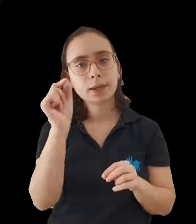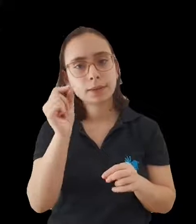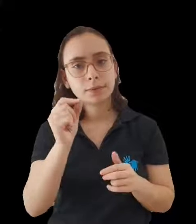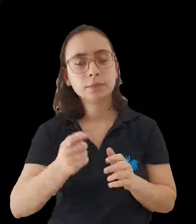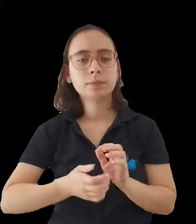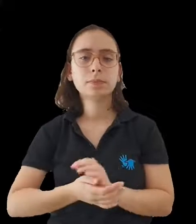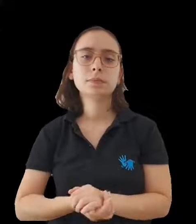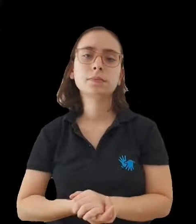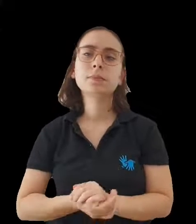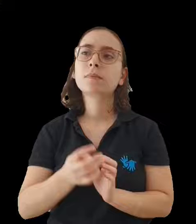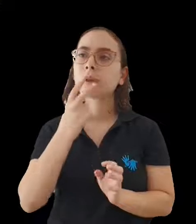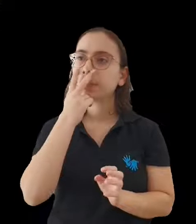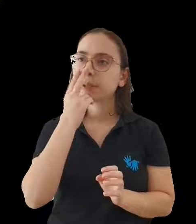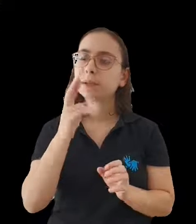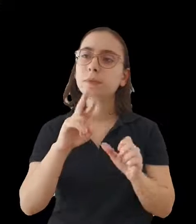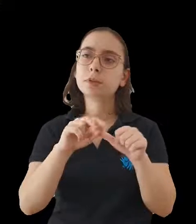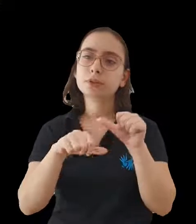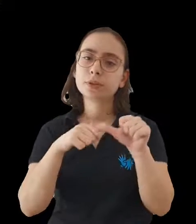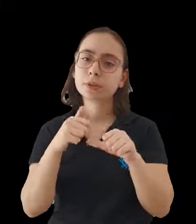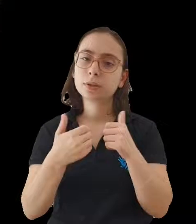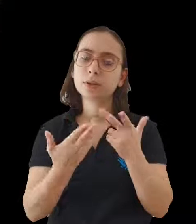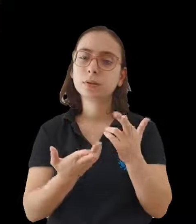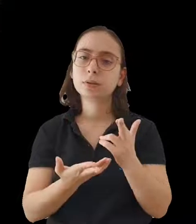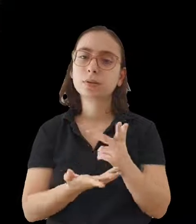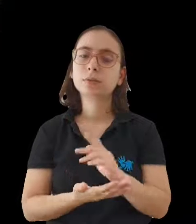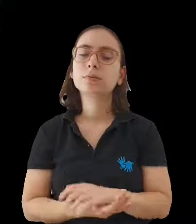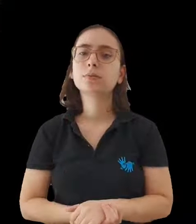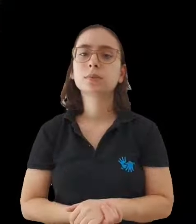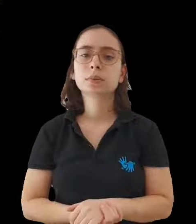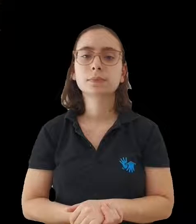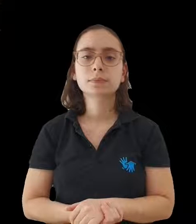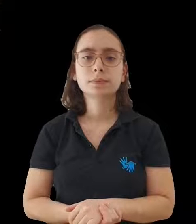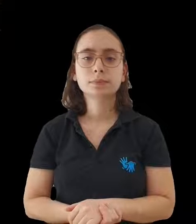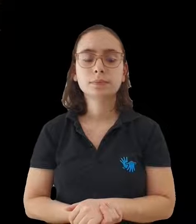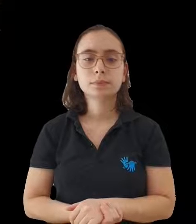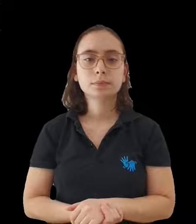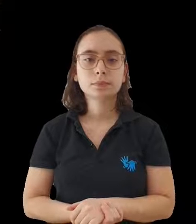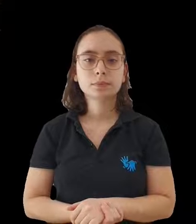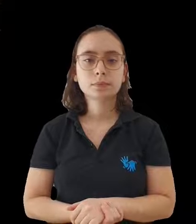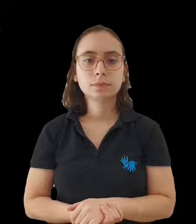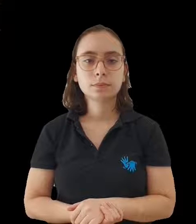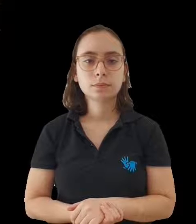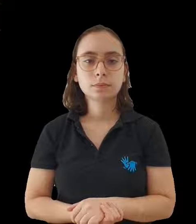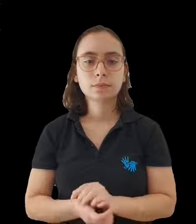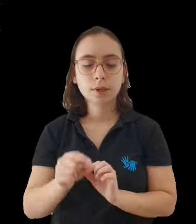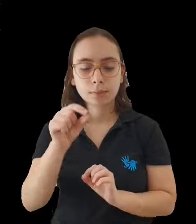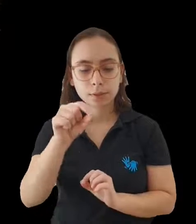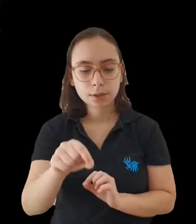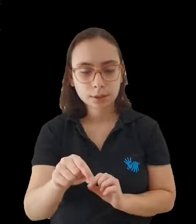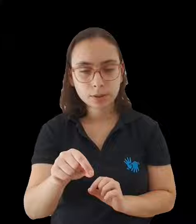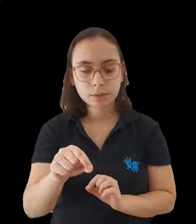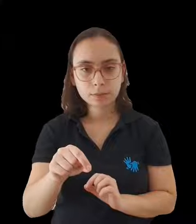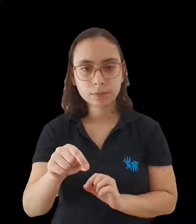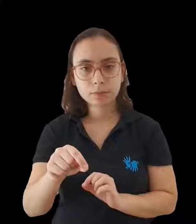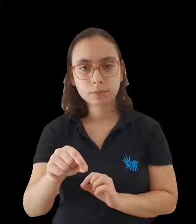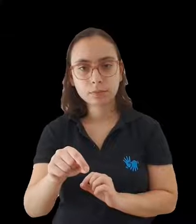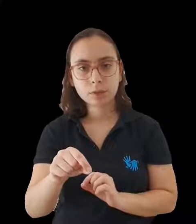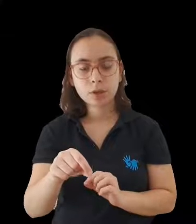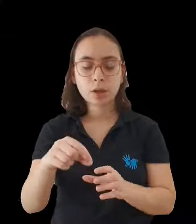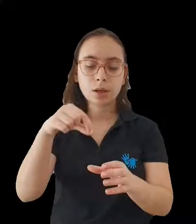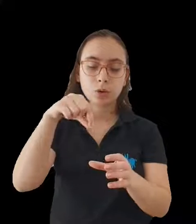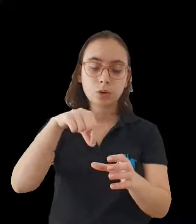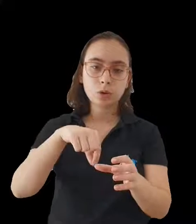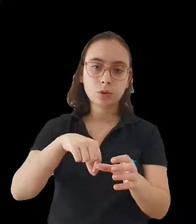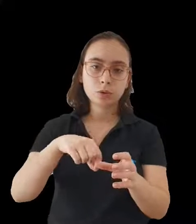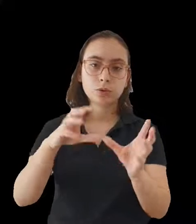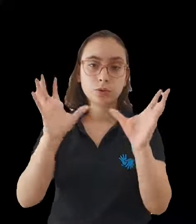Percebem a diferença? Milena, põe aqui no teu corpo. Ó. A pena tá aqui. Agora a pena tá dentro do cenário,